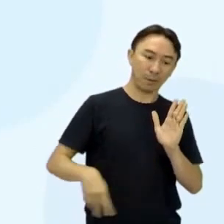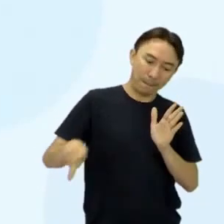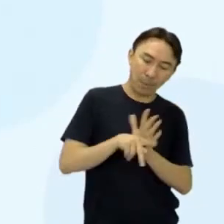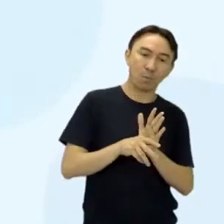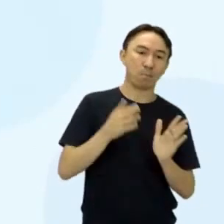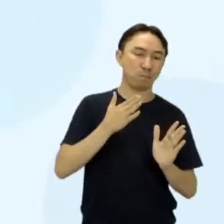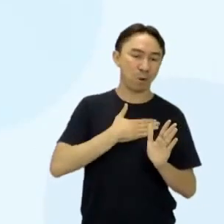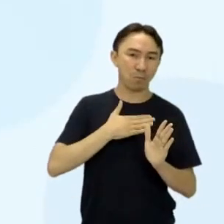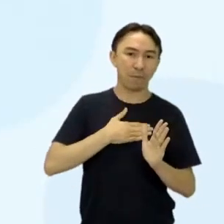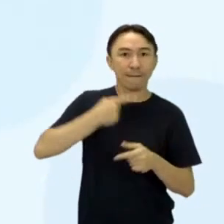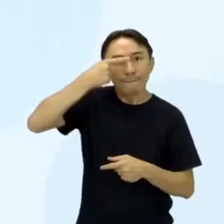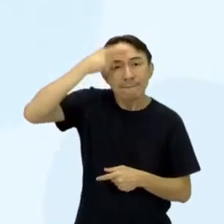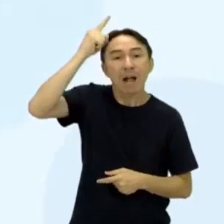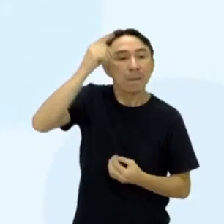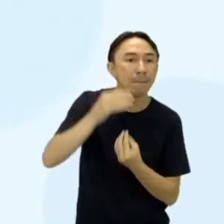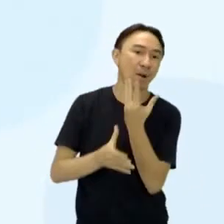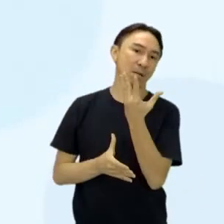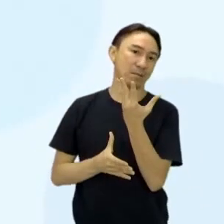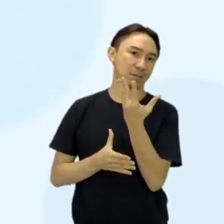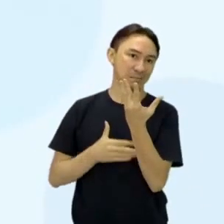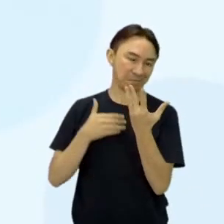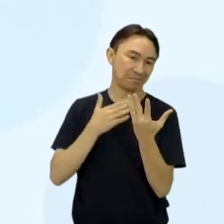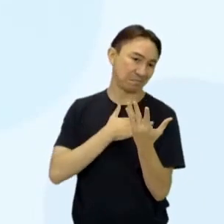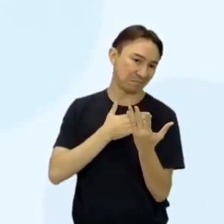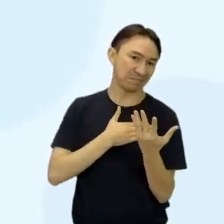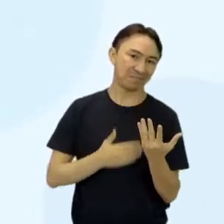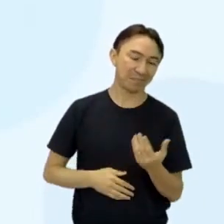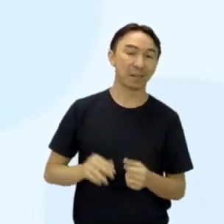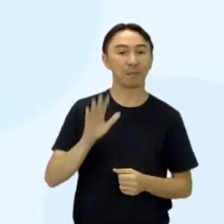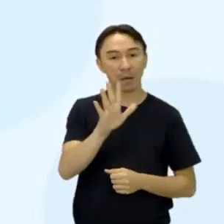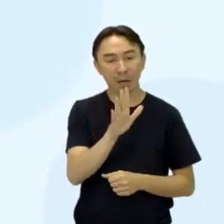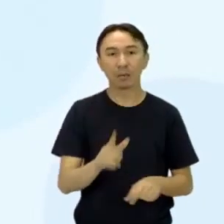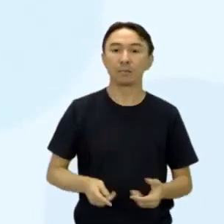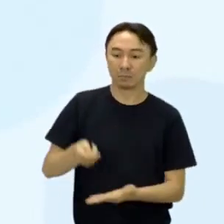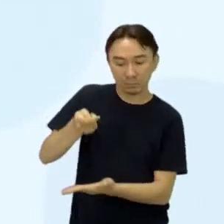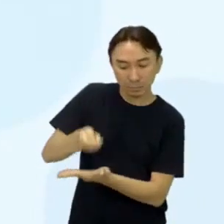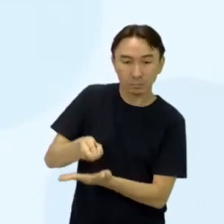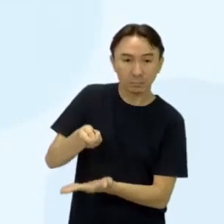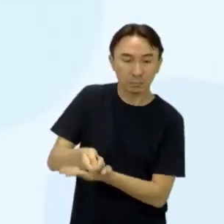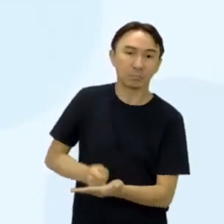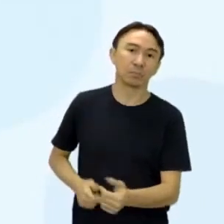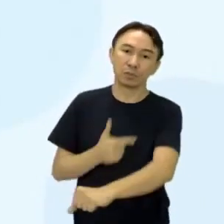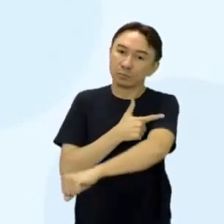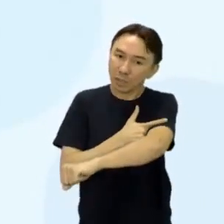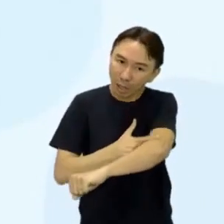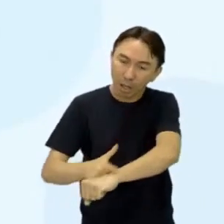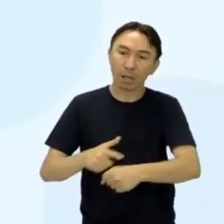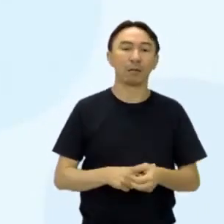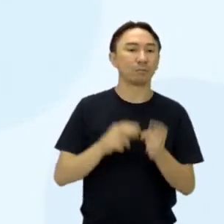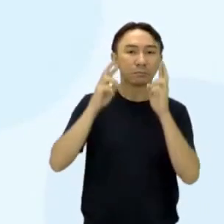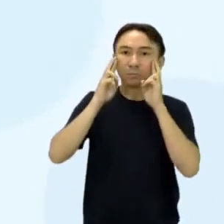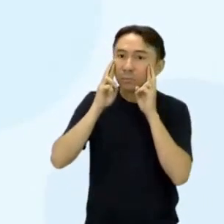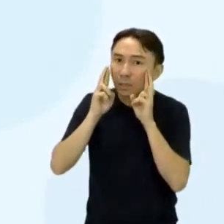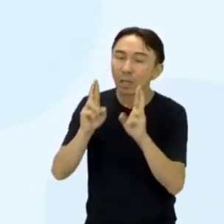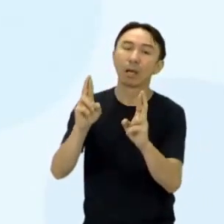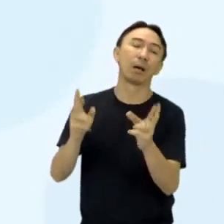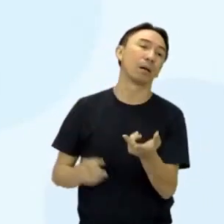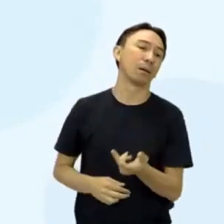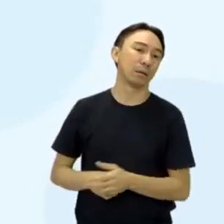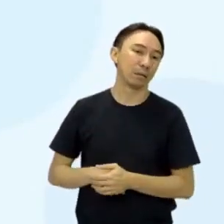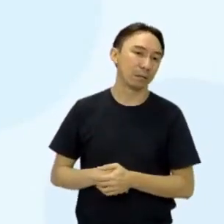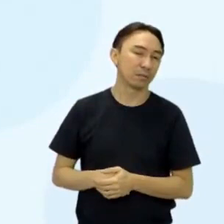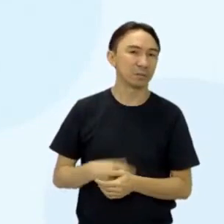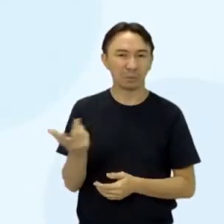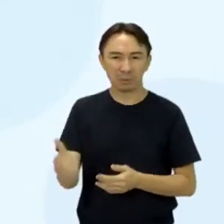a gente tem o nosso dever, que é de agir de maneira educada, respeitar as outras pessoas, né? Principalmente não